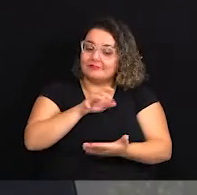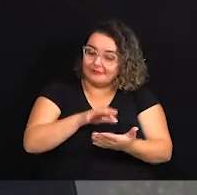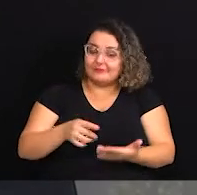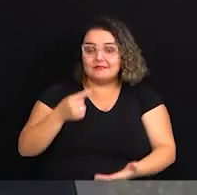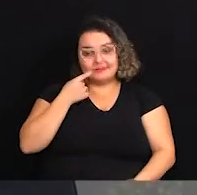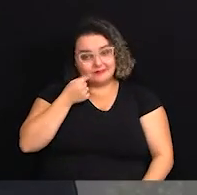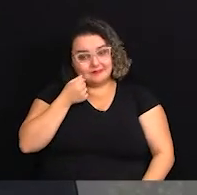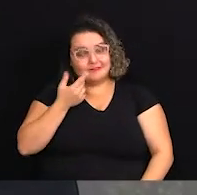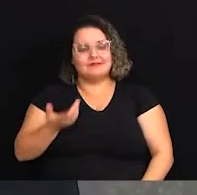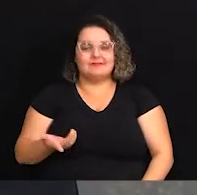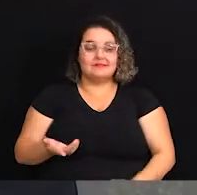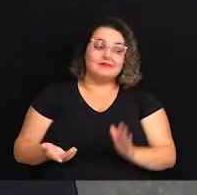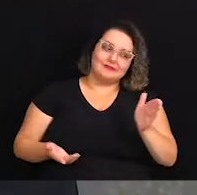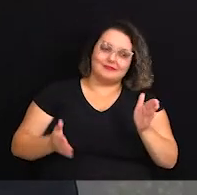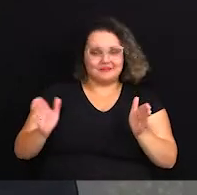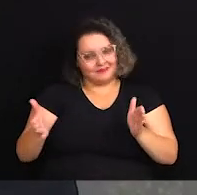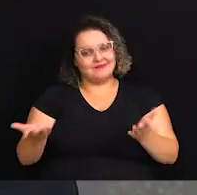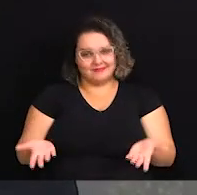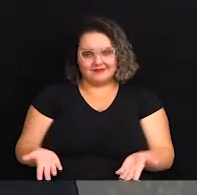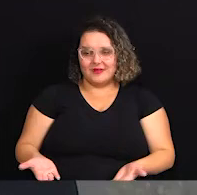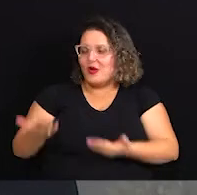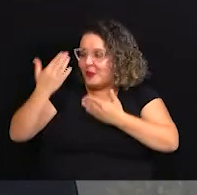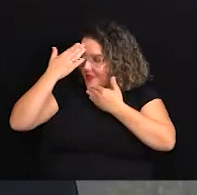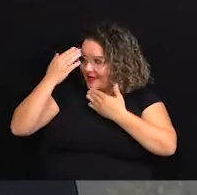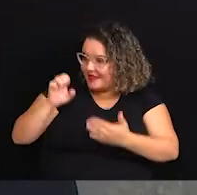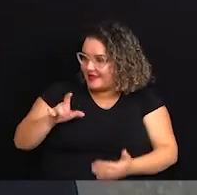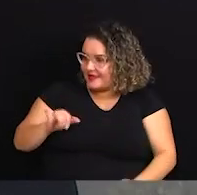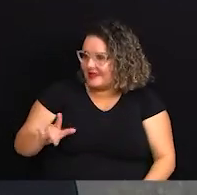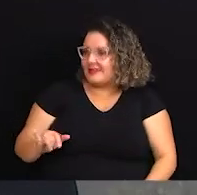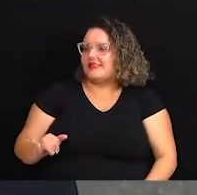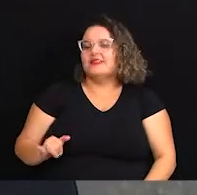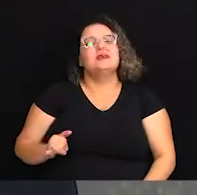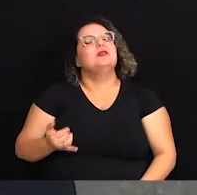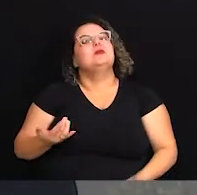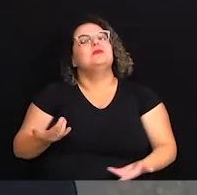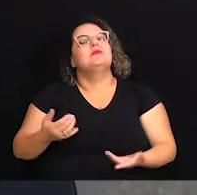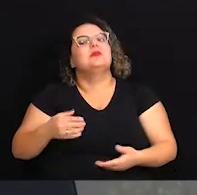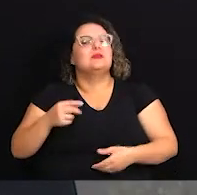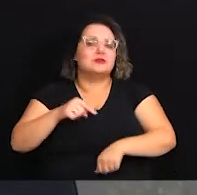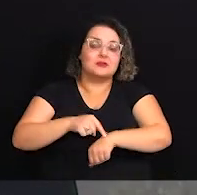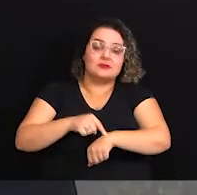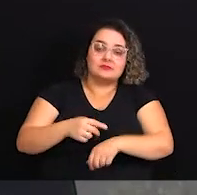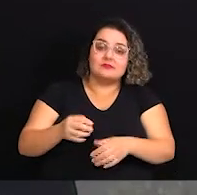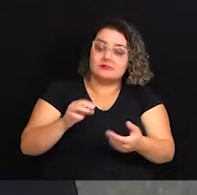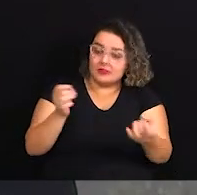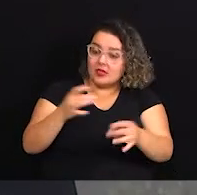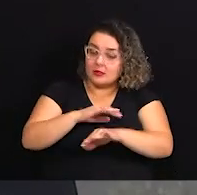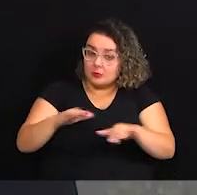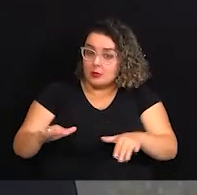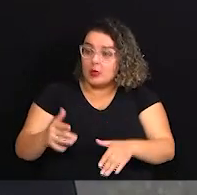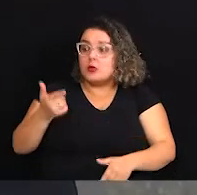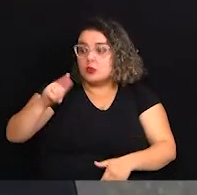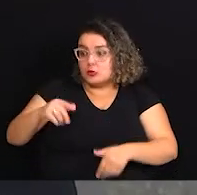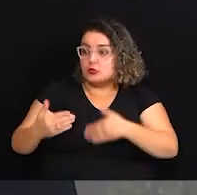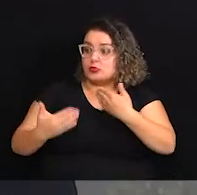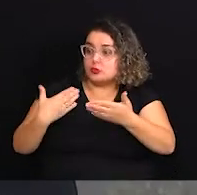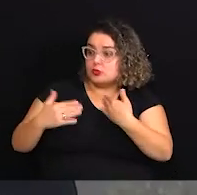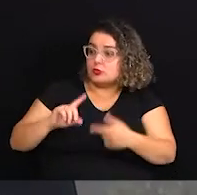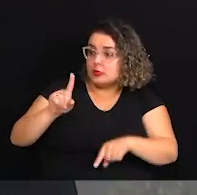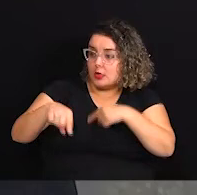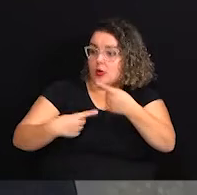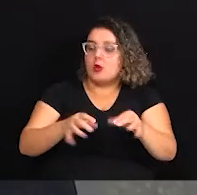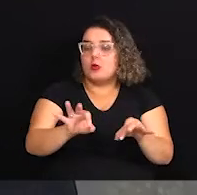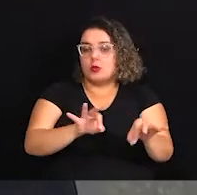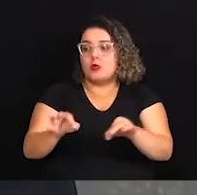a outra. Eli, obrigada pelo seu tempo. O Na Ponta do Lápis de hoje encerra, mas como eu falei, a gente vai continuar nossa conversa na próxima